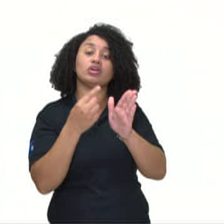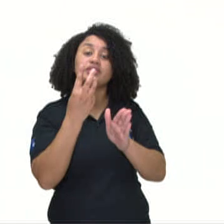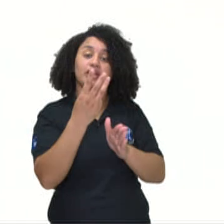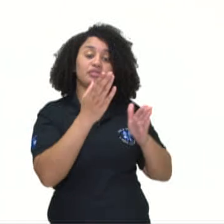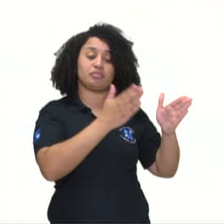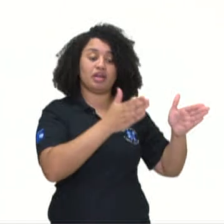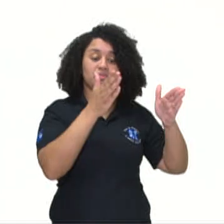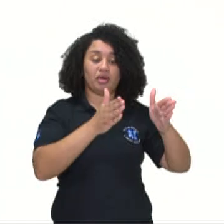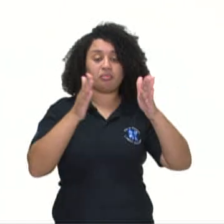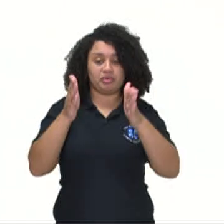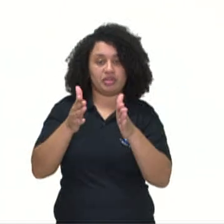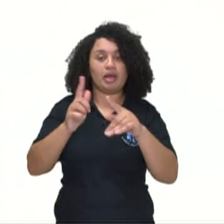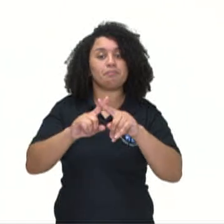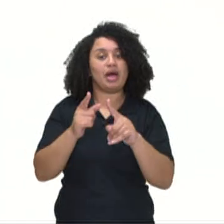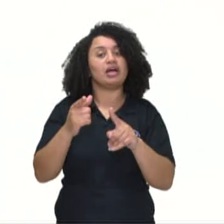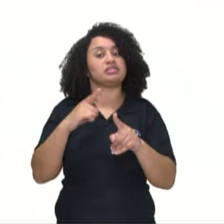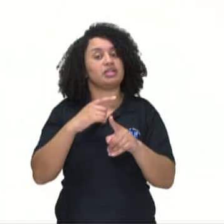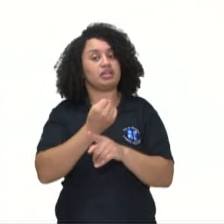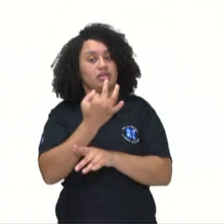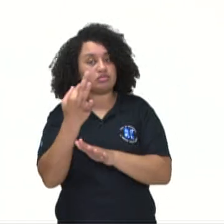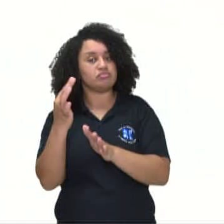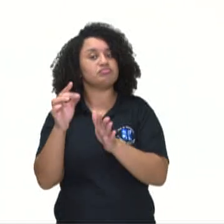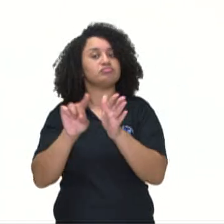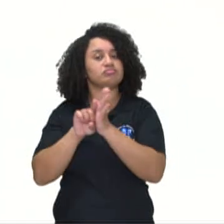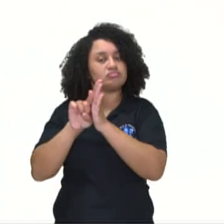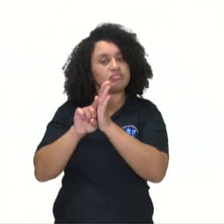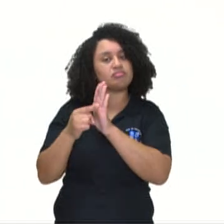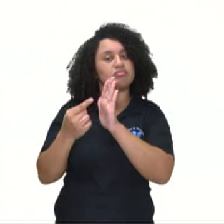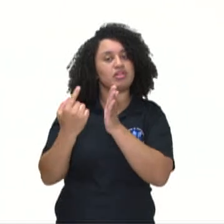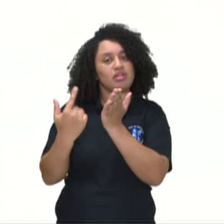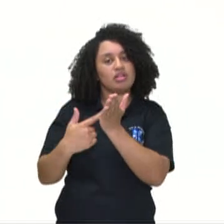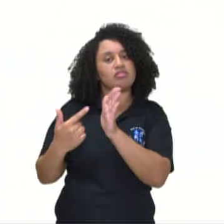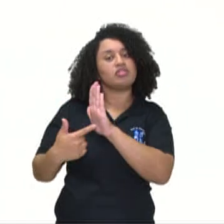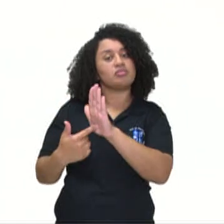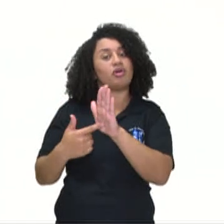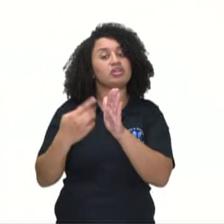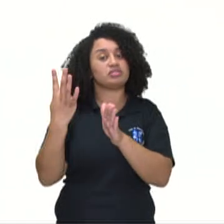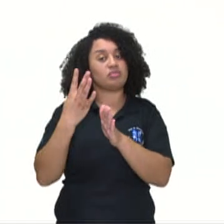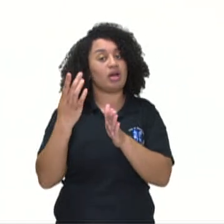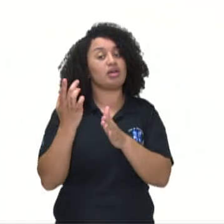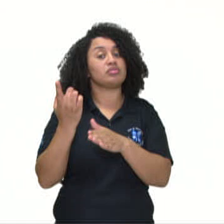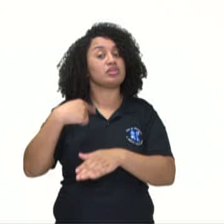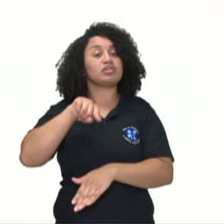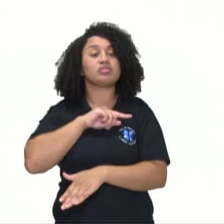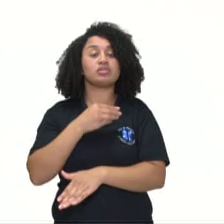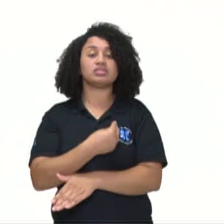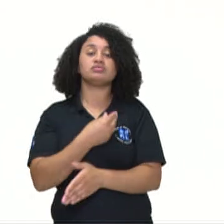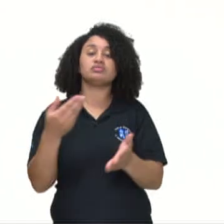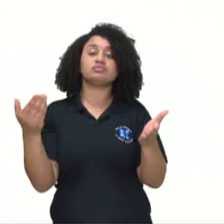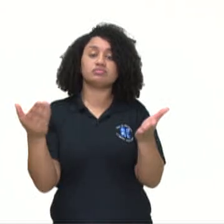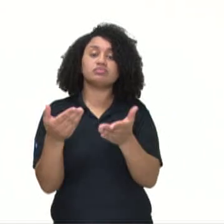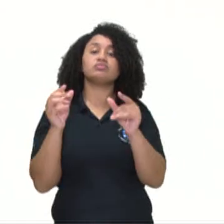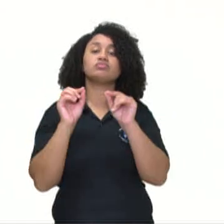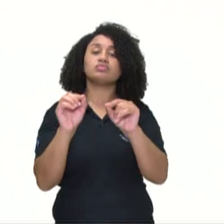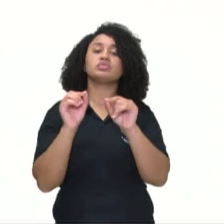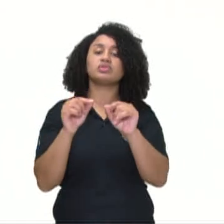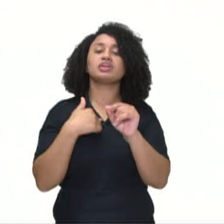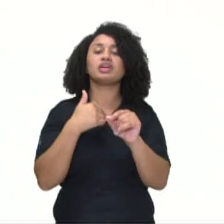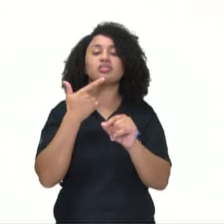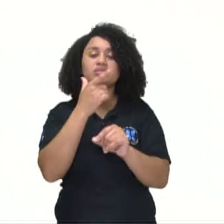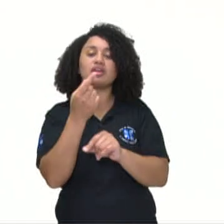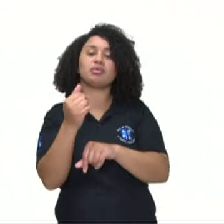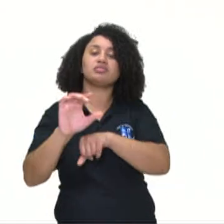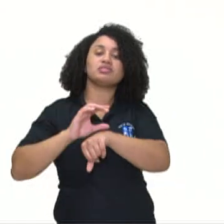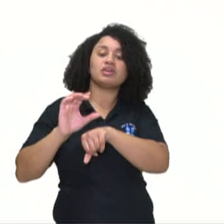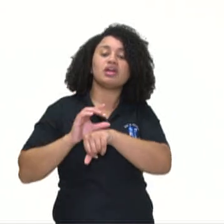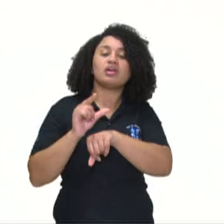etapas, mas algumas já indicam a quarta, que seria em que nós vivemos hoje, em que o que dá maior lucratividade é o